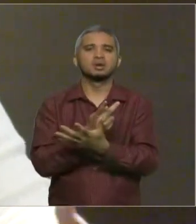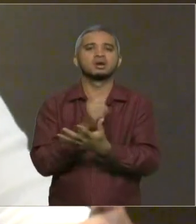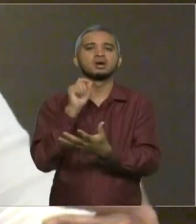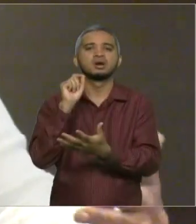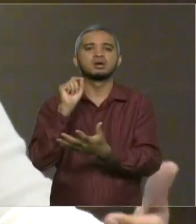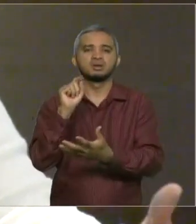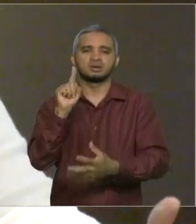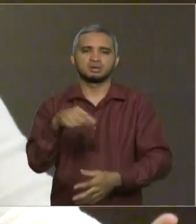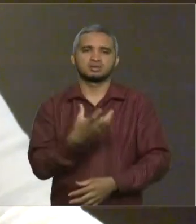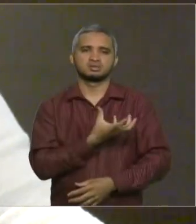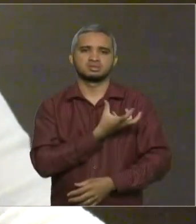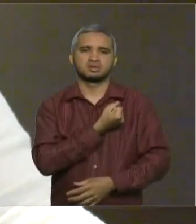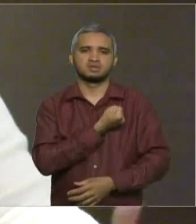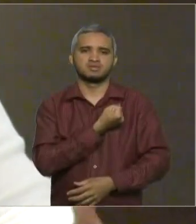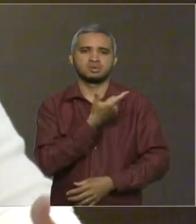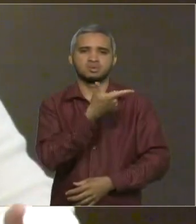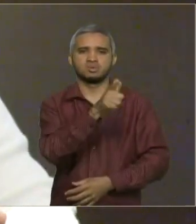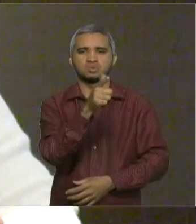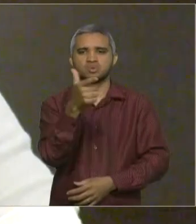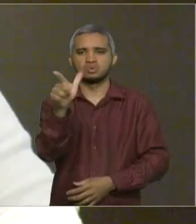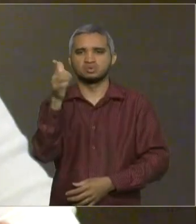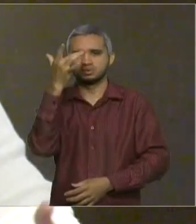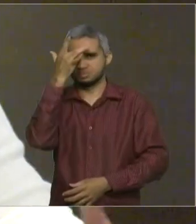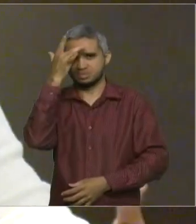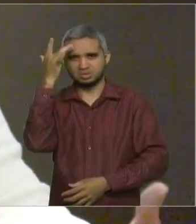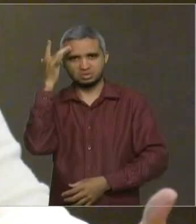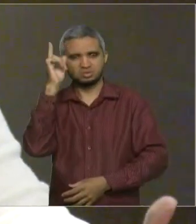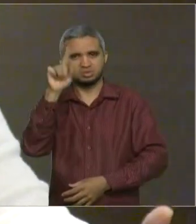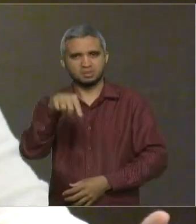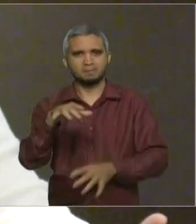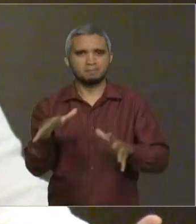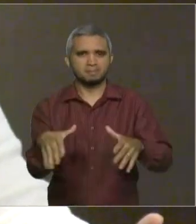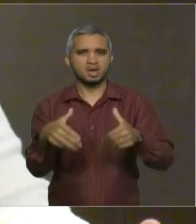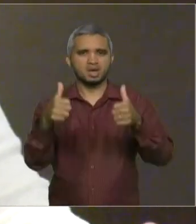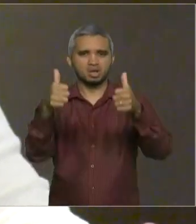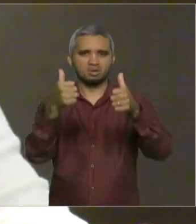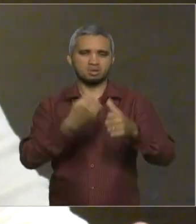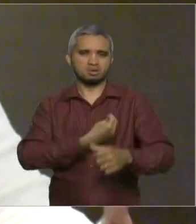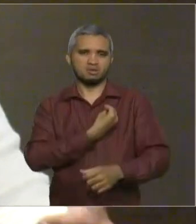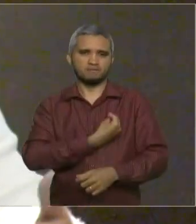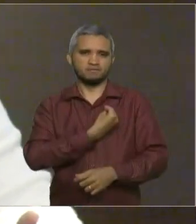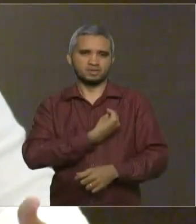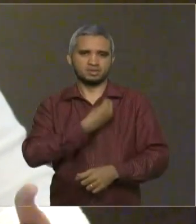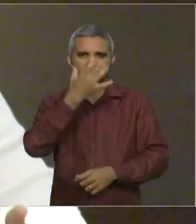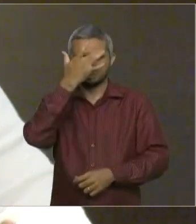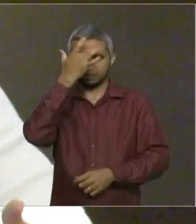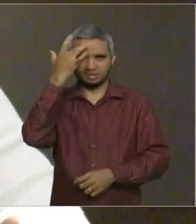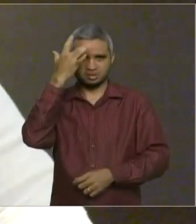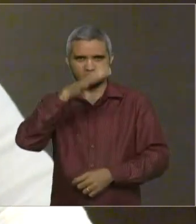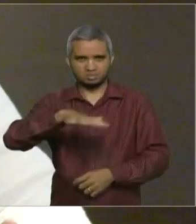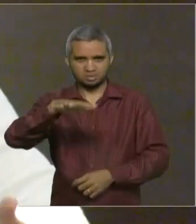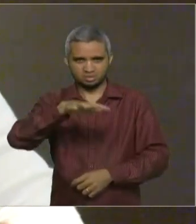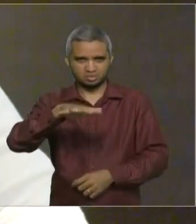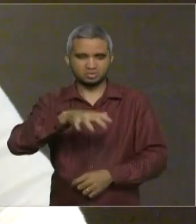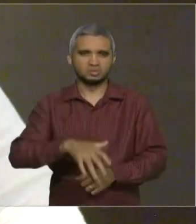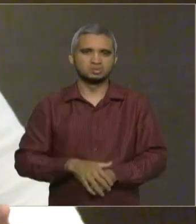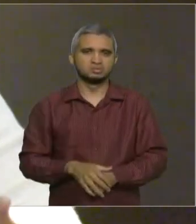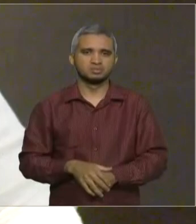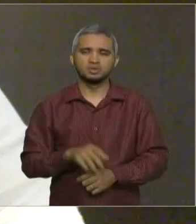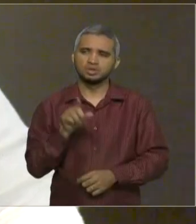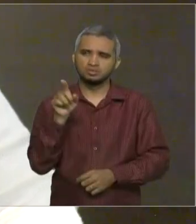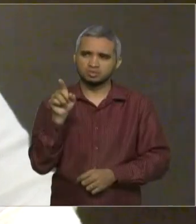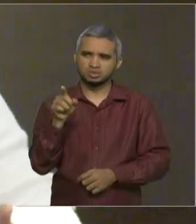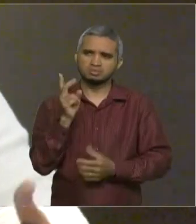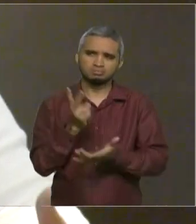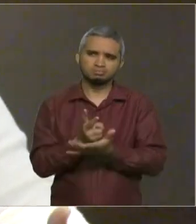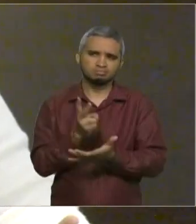salvar muitas outras pessoas, vai ser para melhorar a qualidade de vida de outras pessoas, e você vai continuar sendo como é o